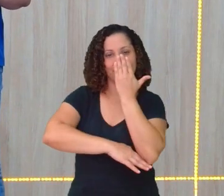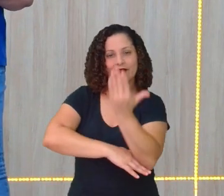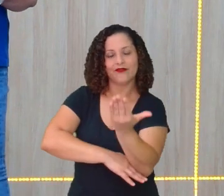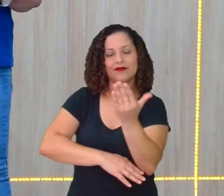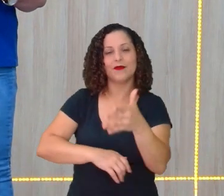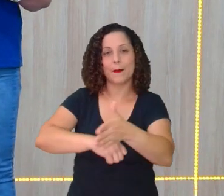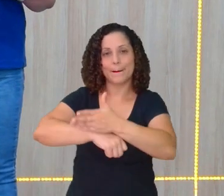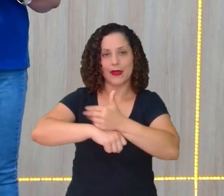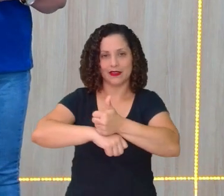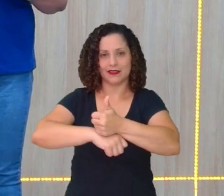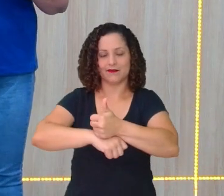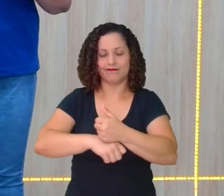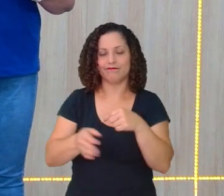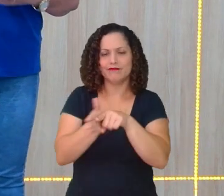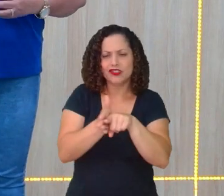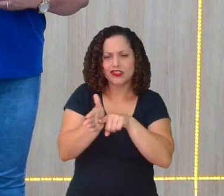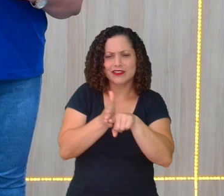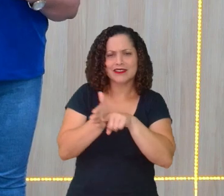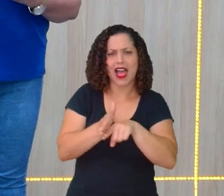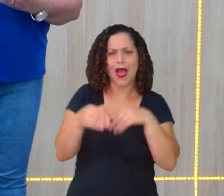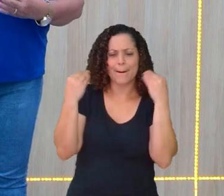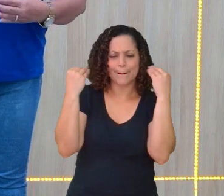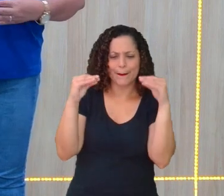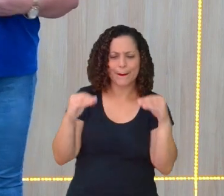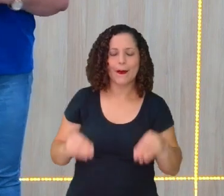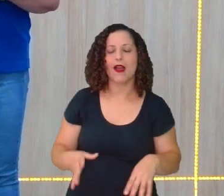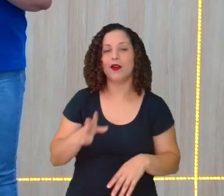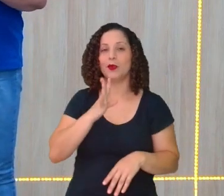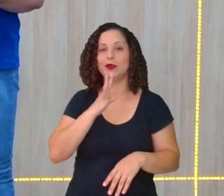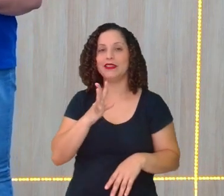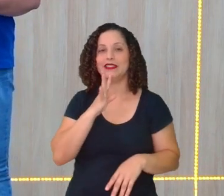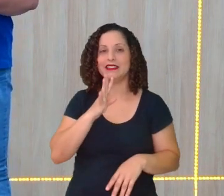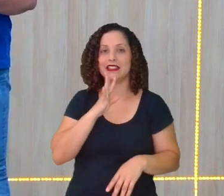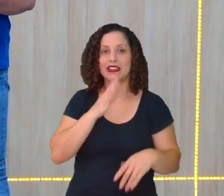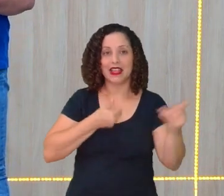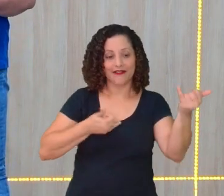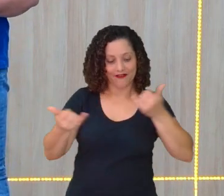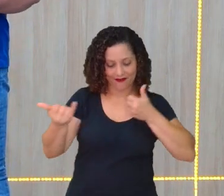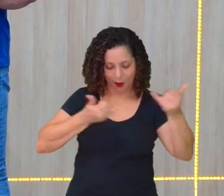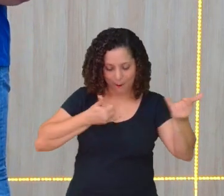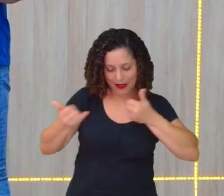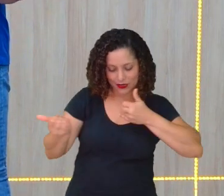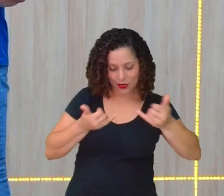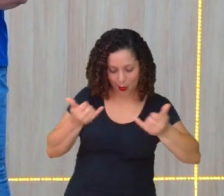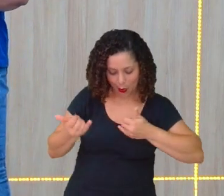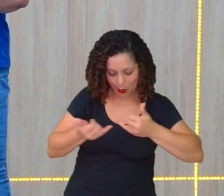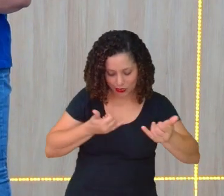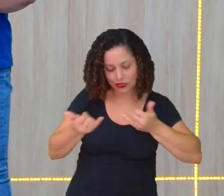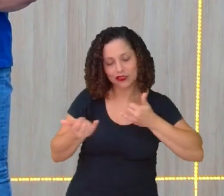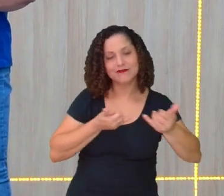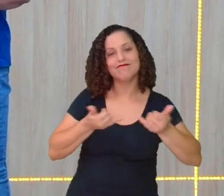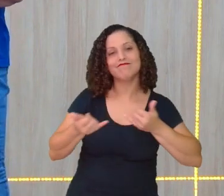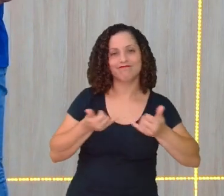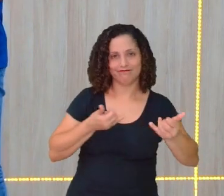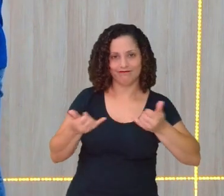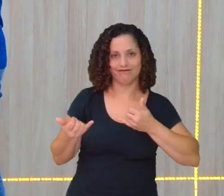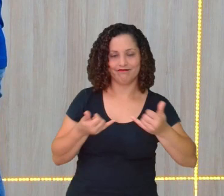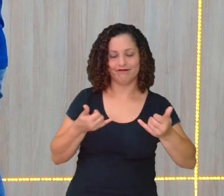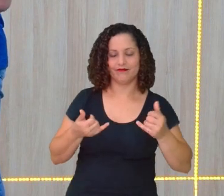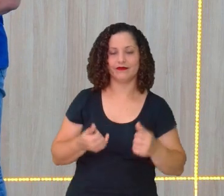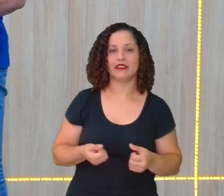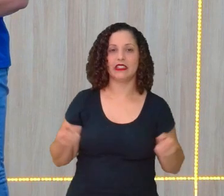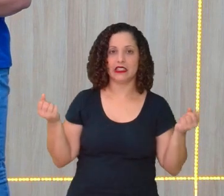nossas pesquisas, que a gente vai vendo, que os pesquisadores eles vão trazendo informações em relação aí, né,